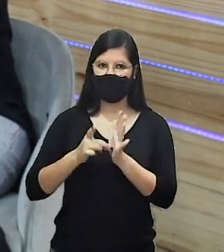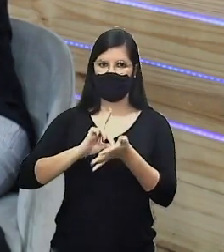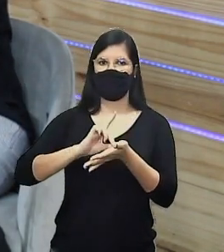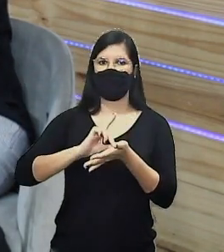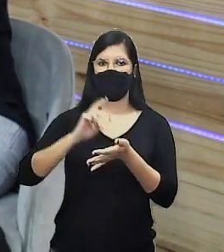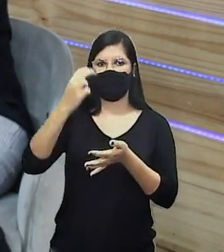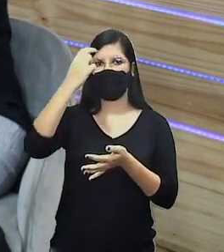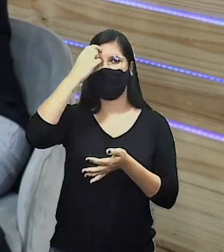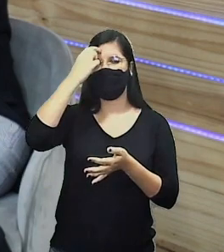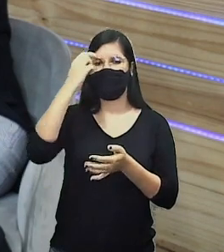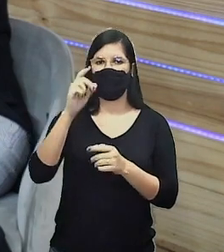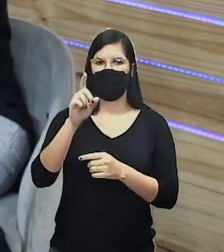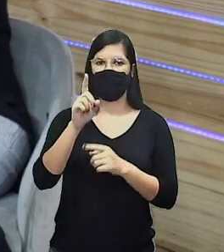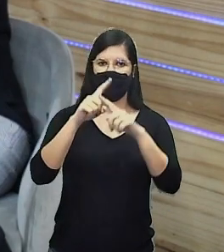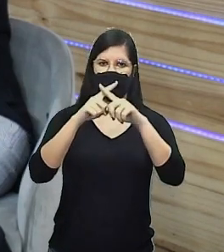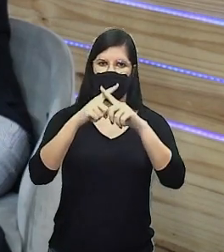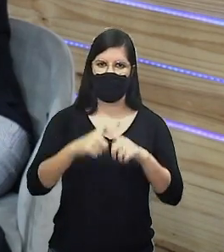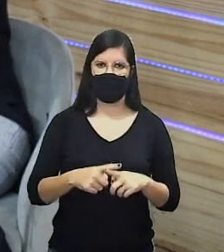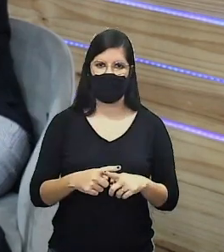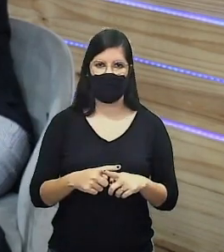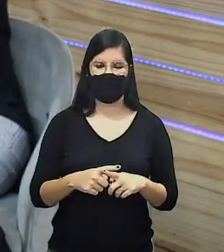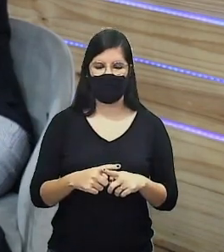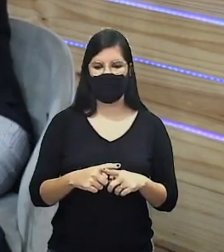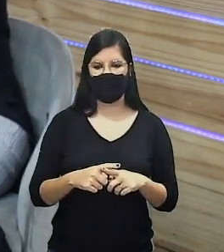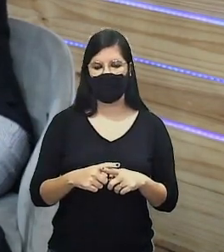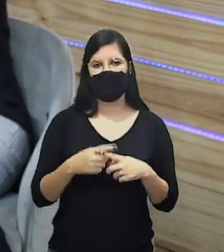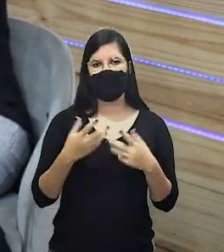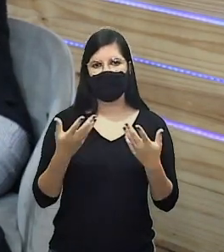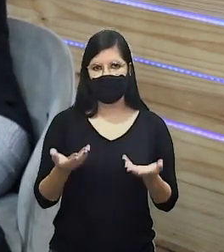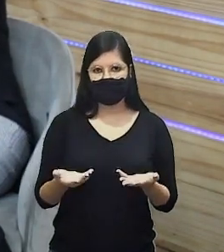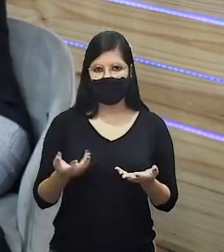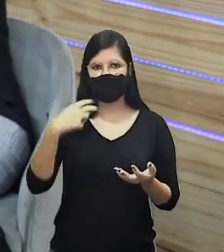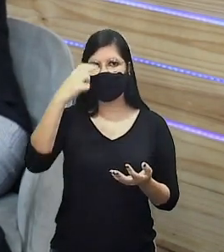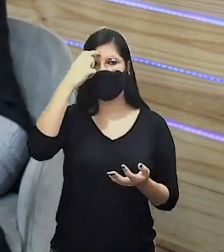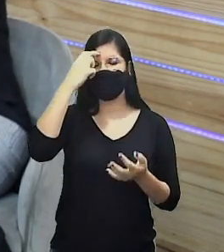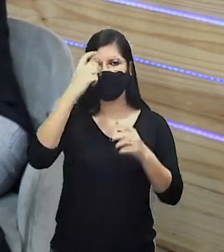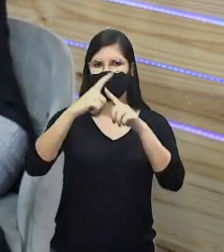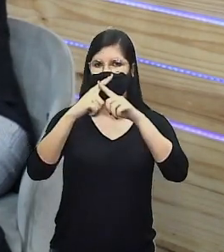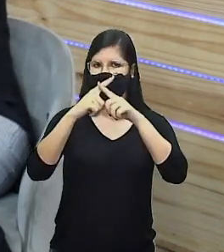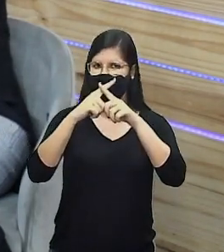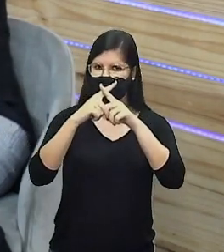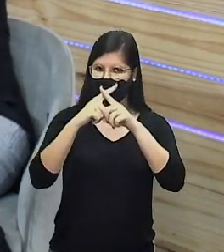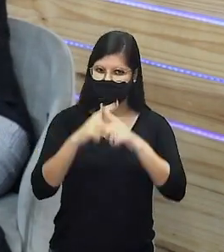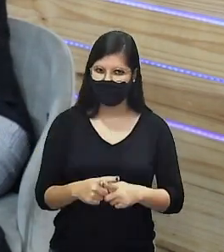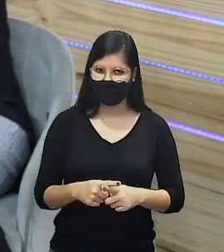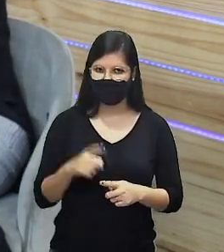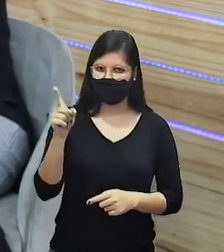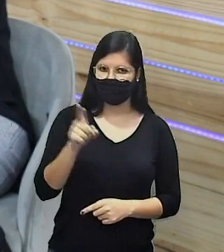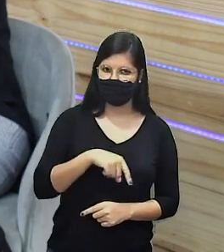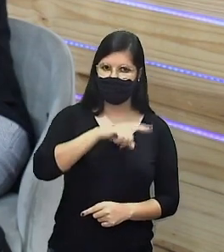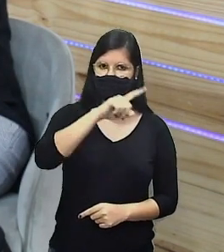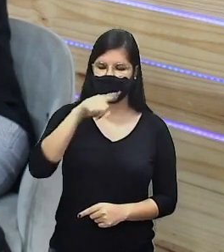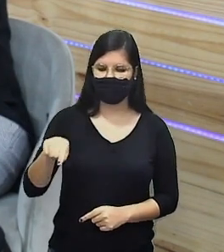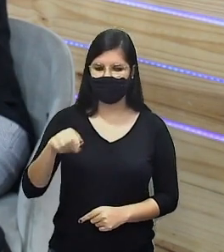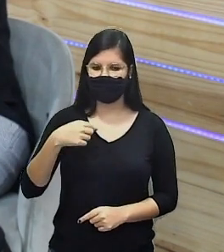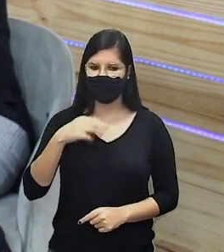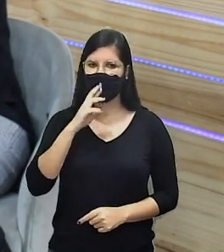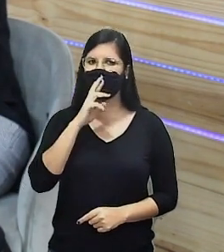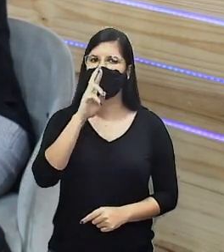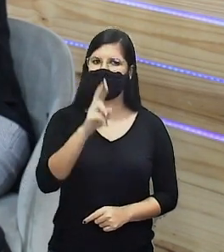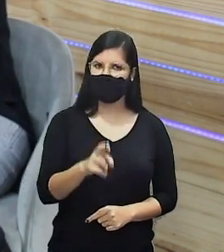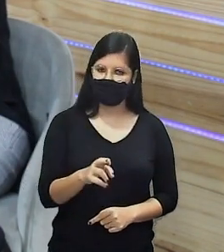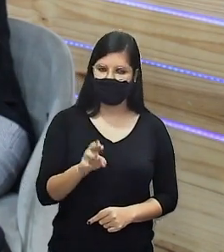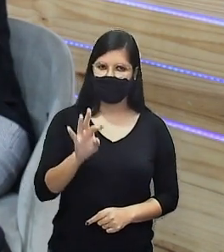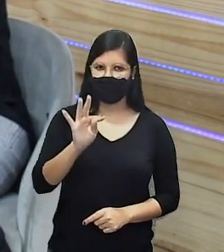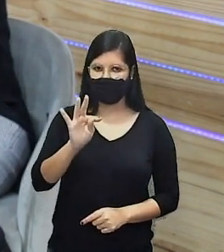da cultura do cancelamento, que está tão em voga, né? Falar sobre essa cultura do cancelamento. Como resposta, o Tom Zé,